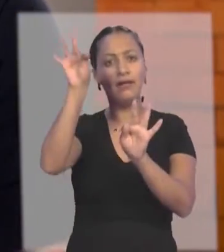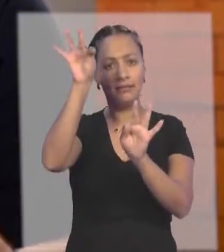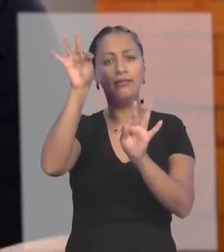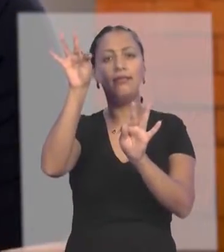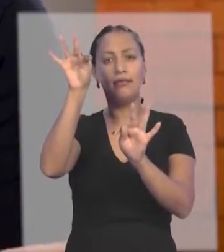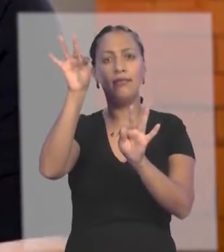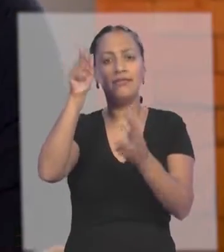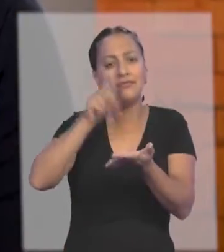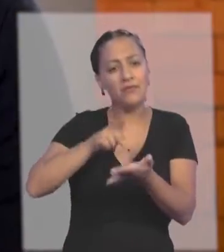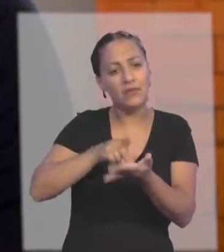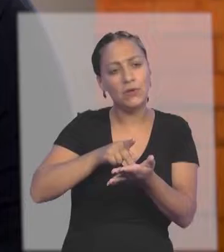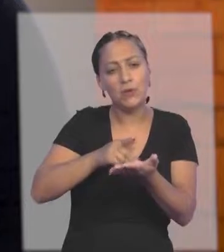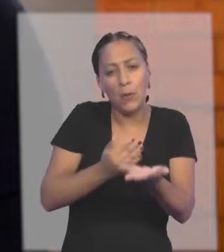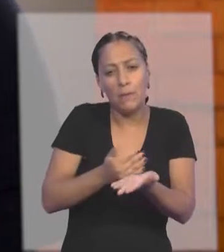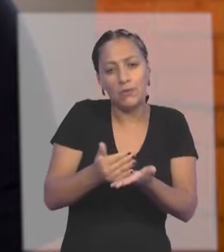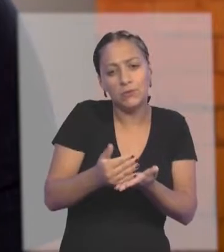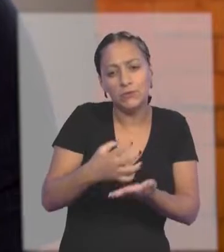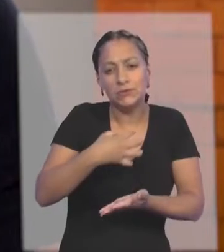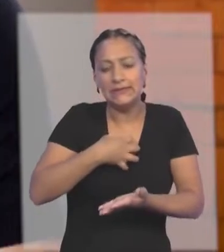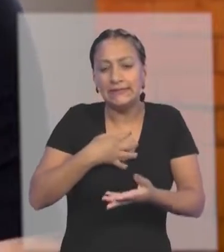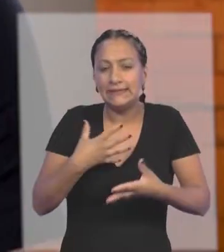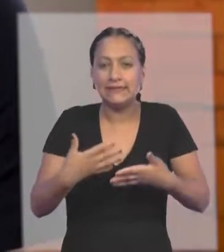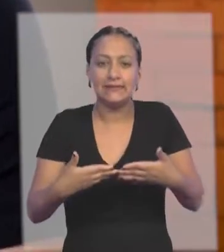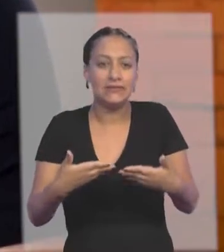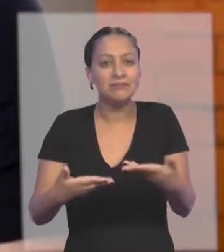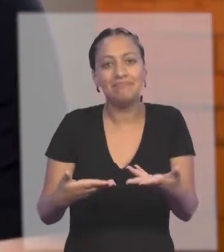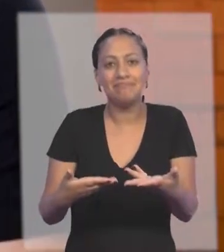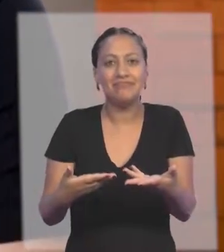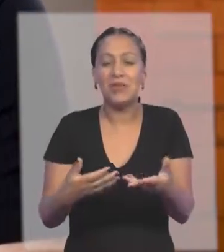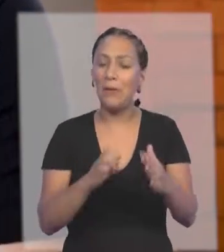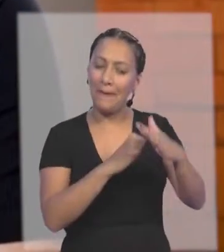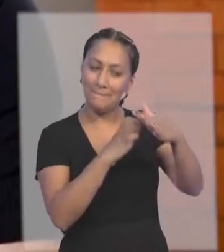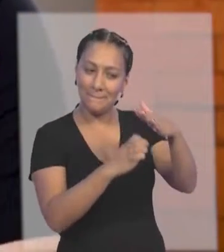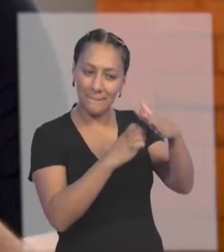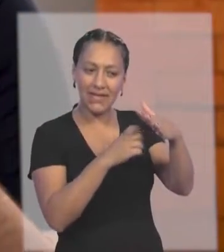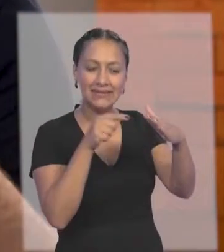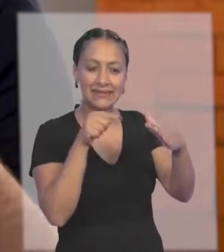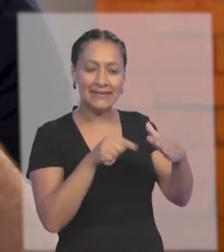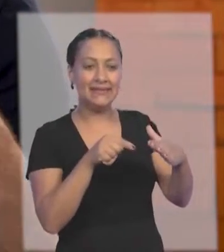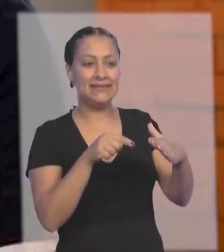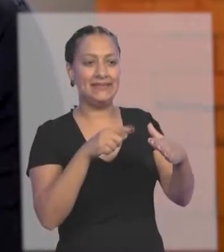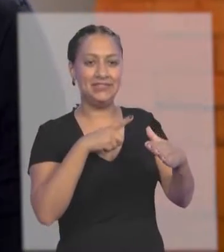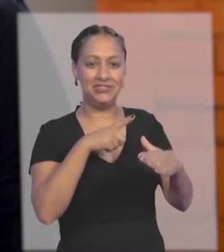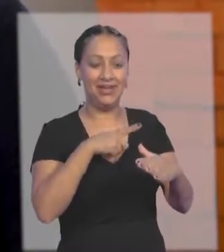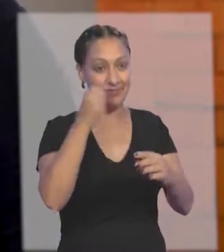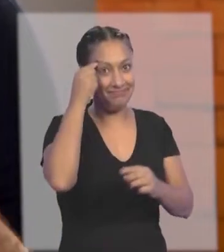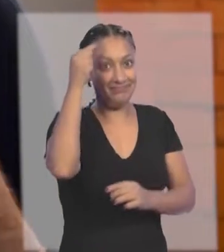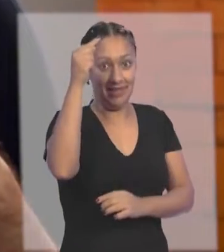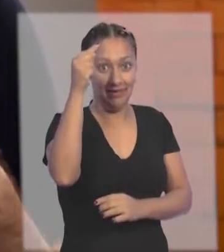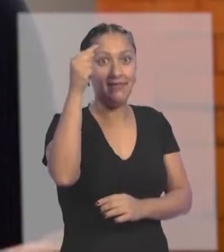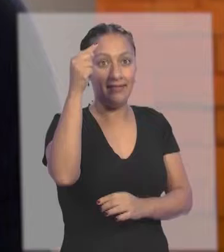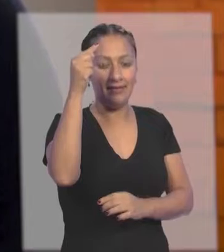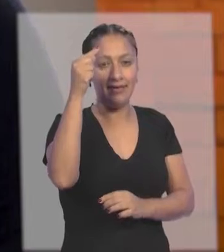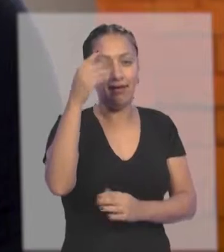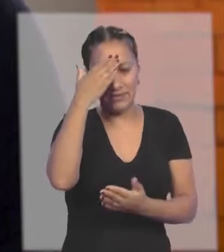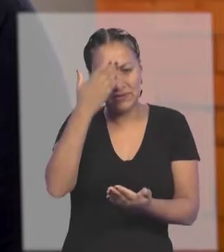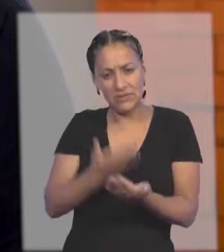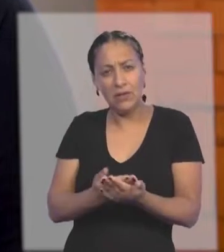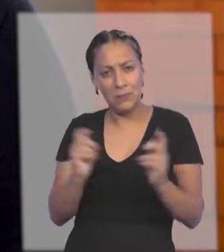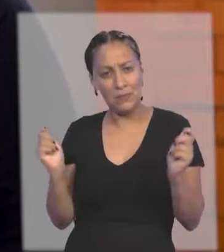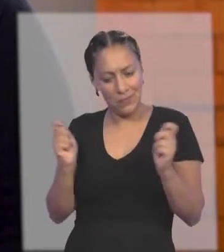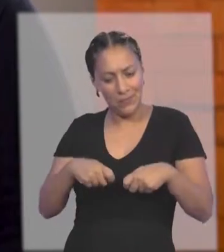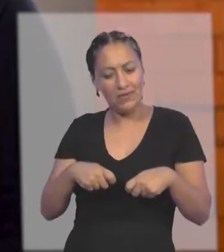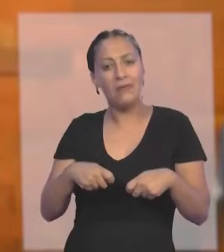verdade, ela começou bem despretensiosa, assim, muito de uma empresa que tinha ideias, a gente acreditava no